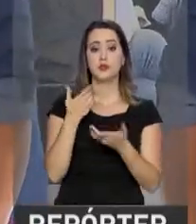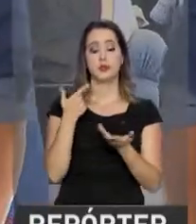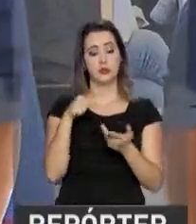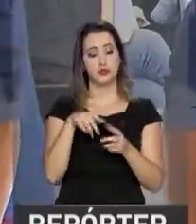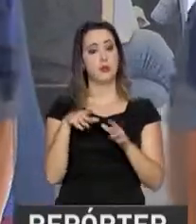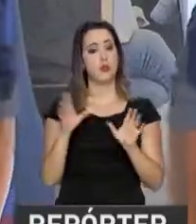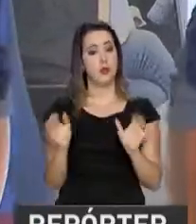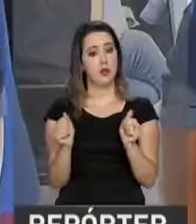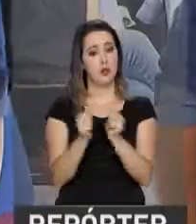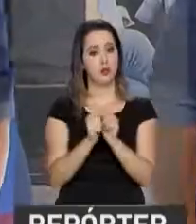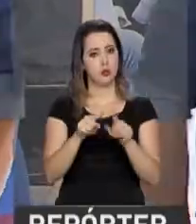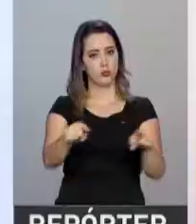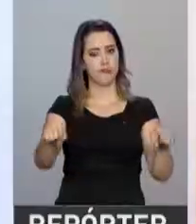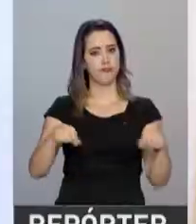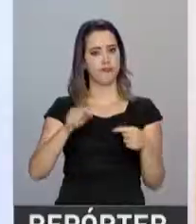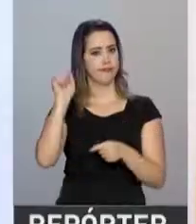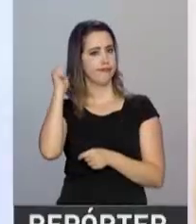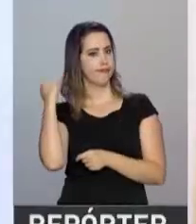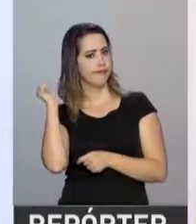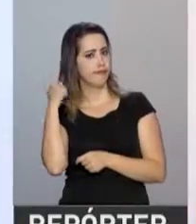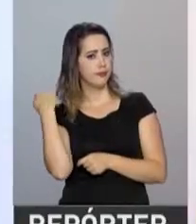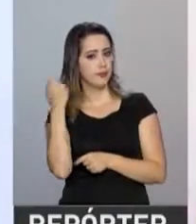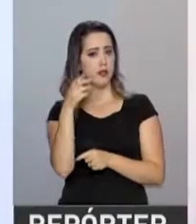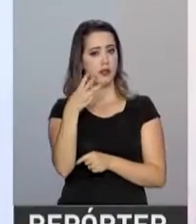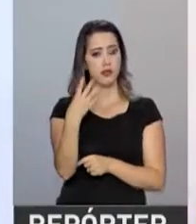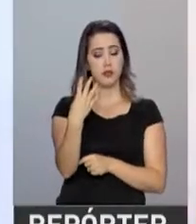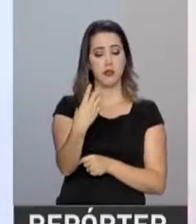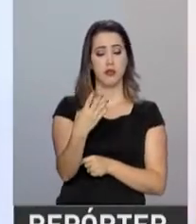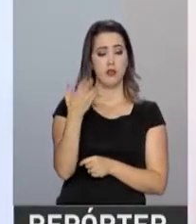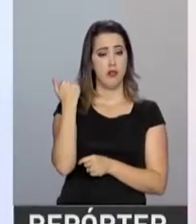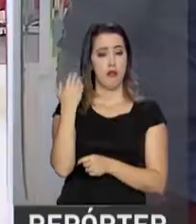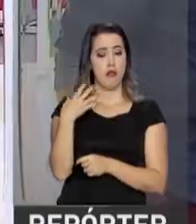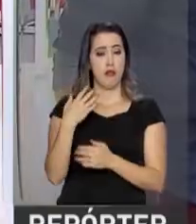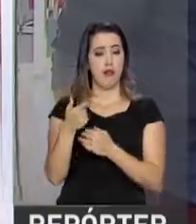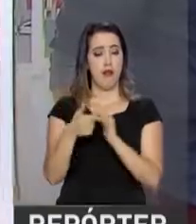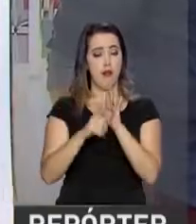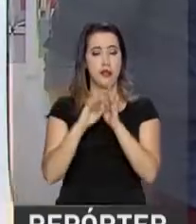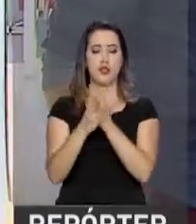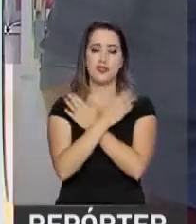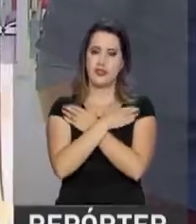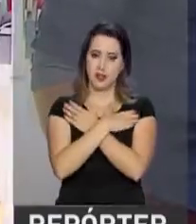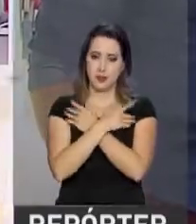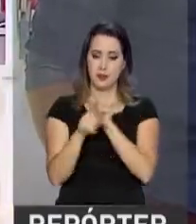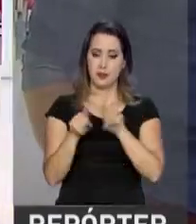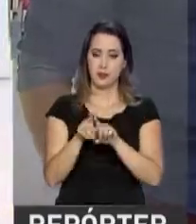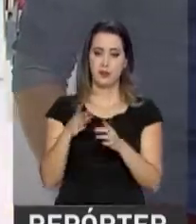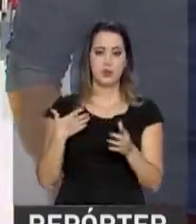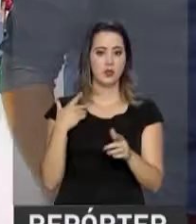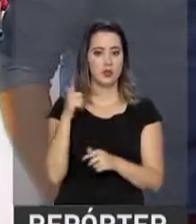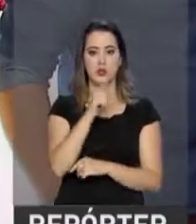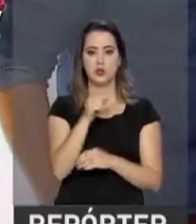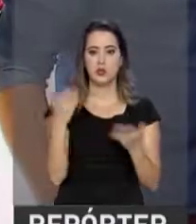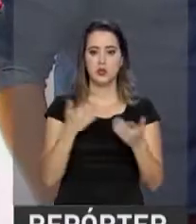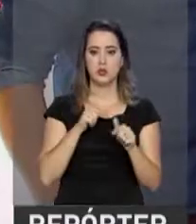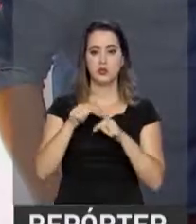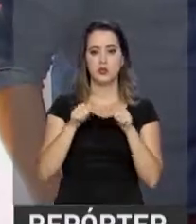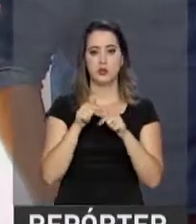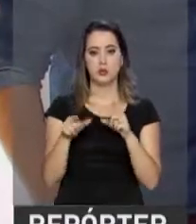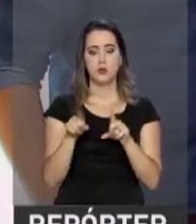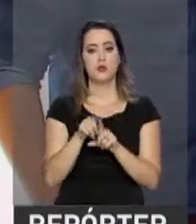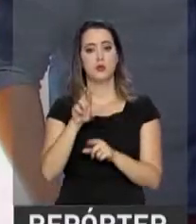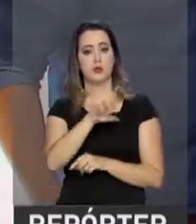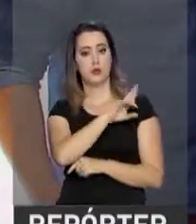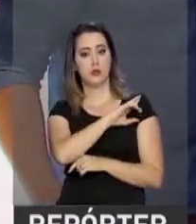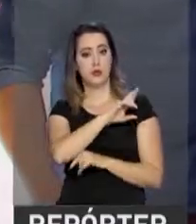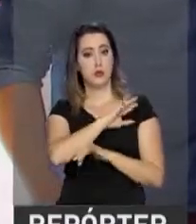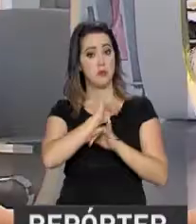quando foi contratada há quatro meses estava desempregada agarrou a oportunidade e hoje é responsável pelo